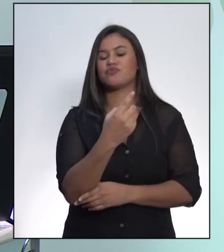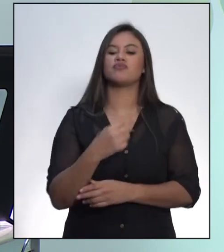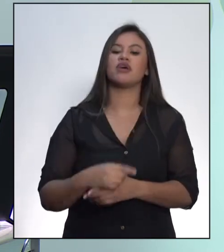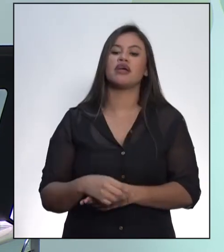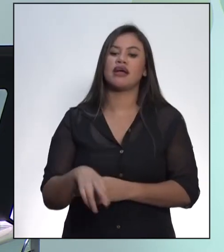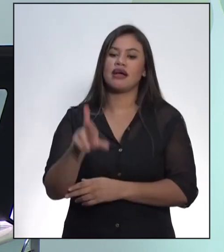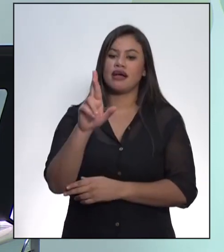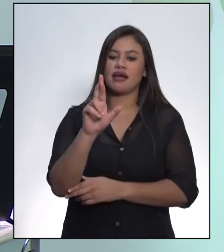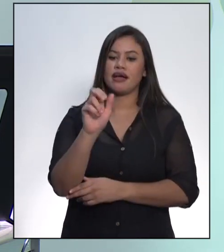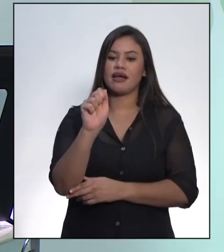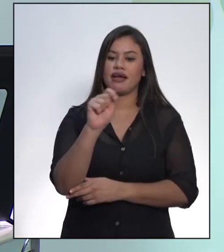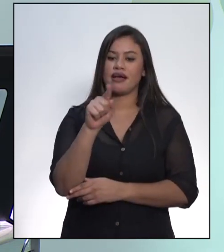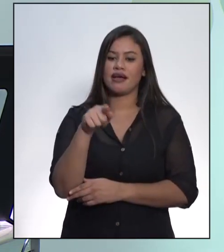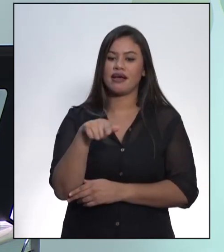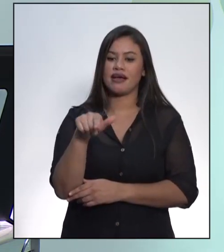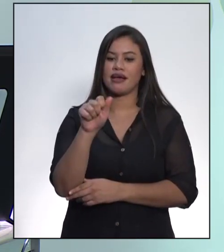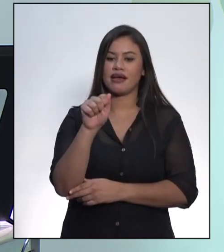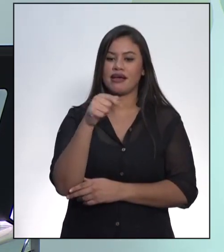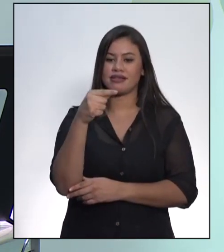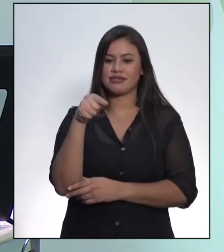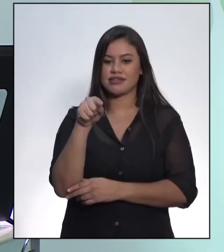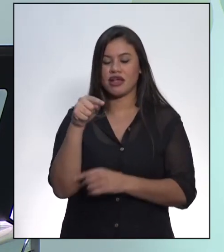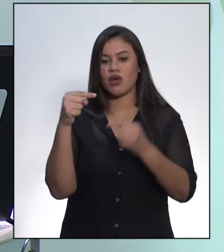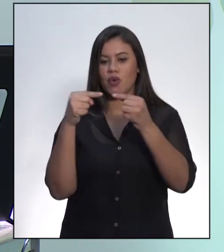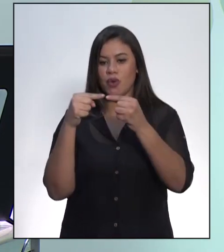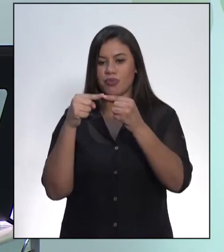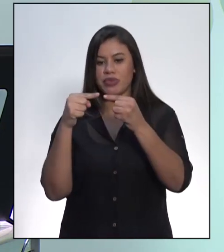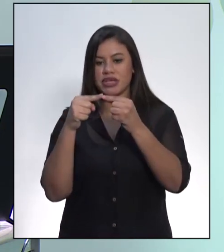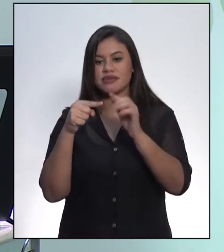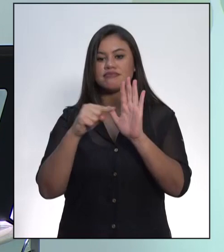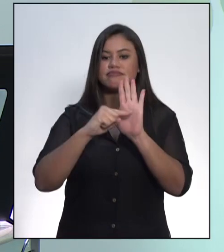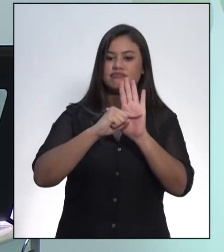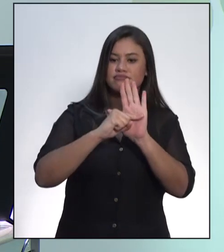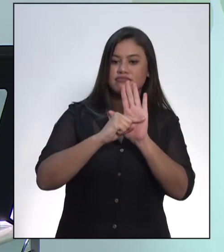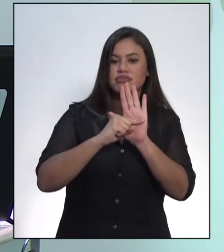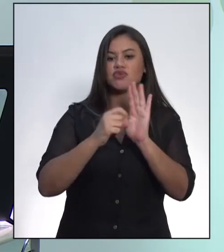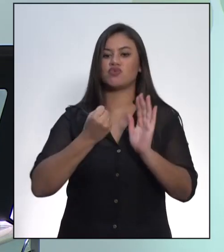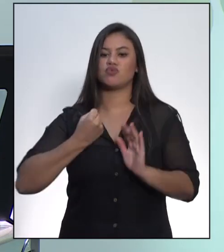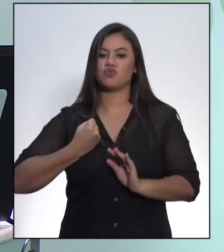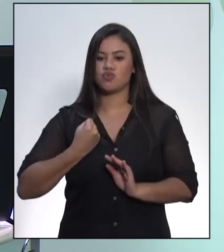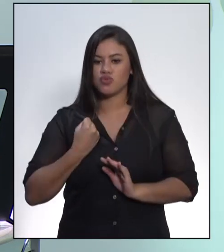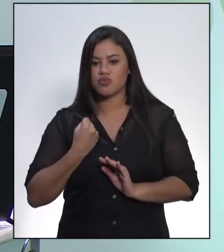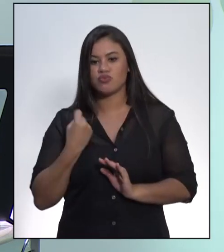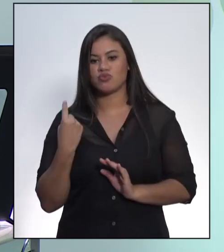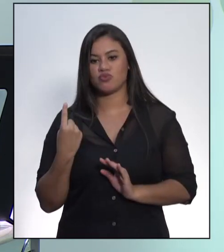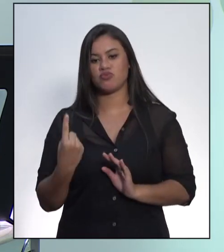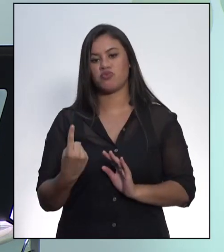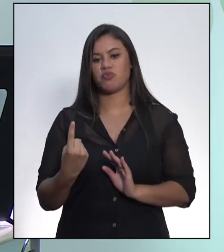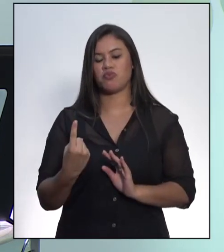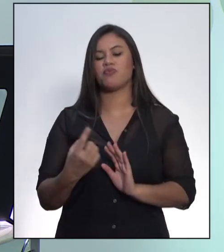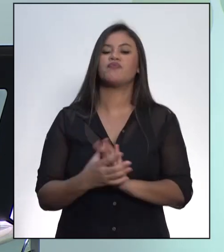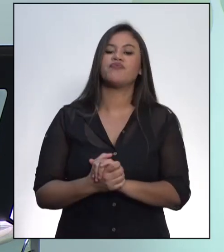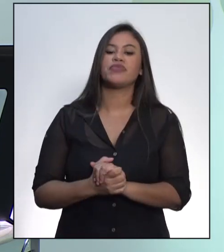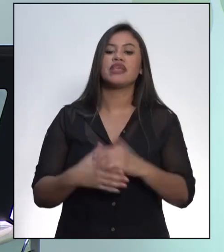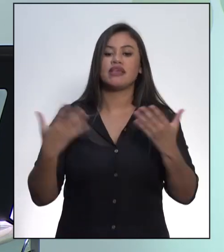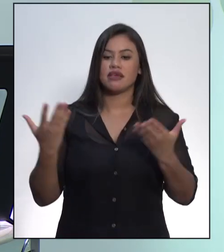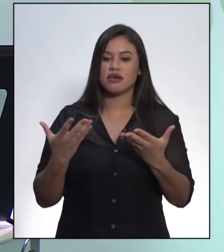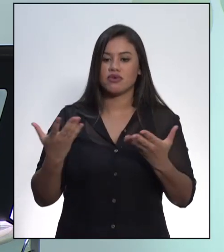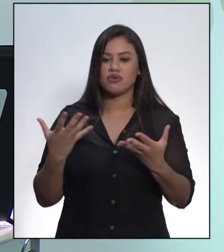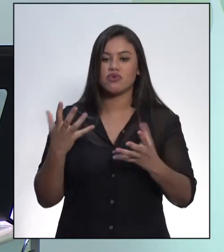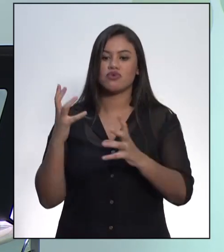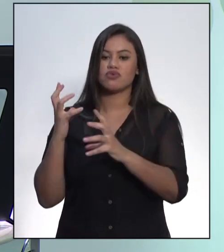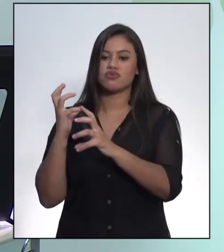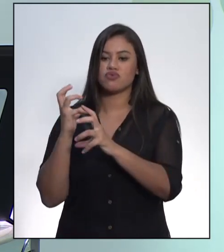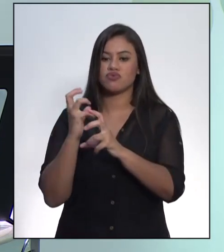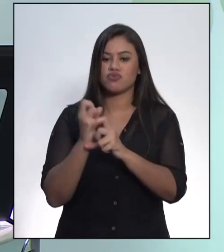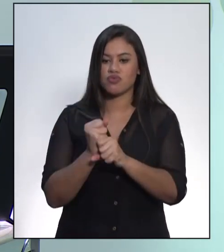razão, que é a subtração de um termo menos o anterior. E nós vamos ter agora a somatória da PA, beleza?